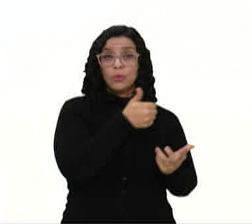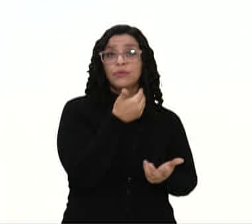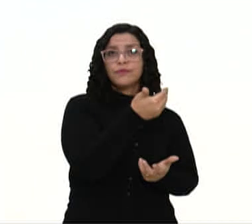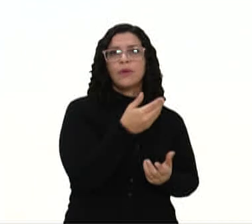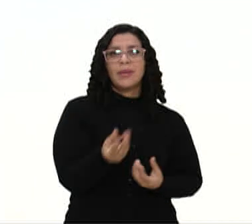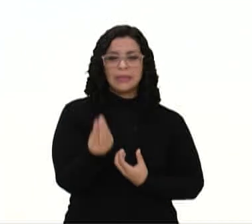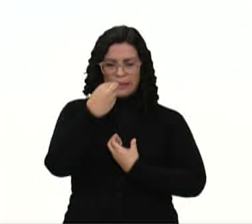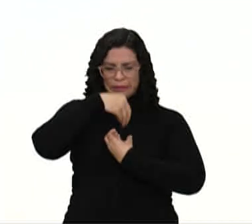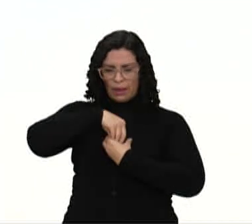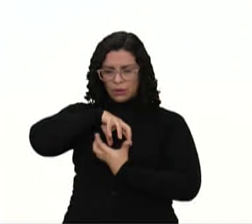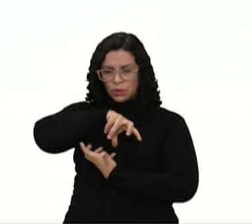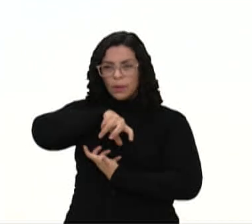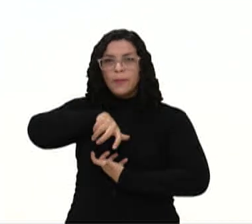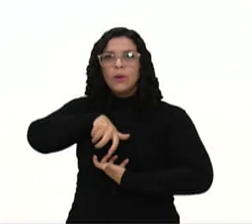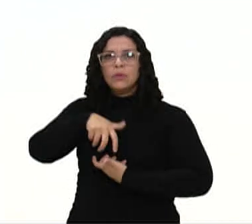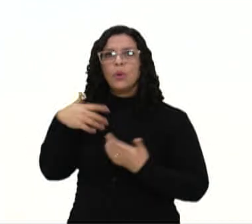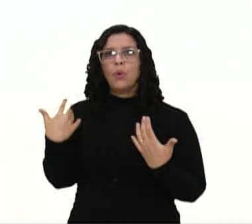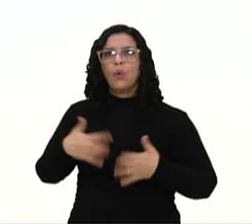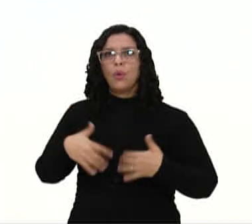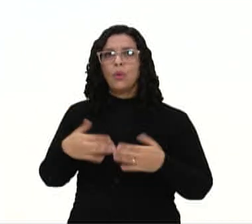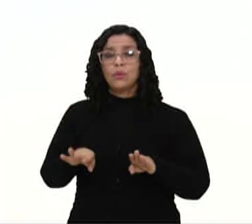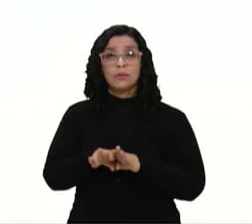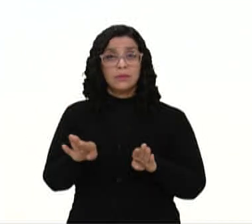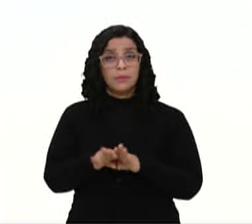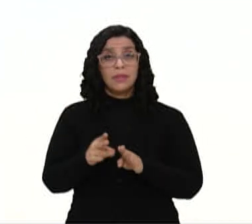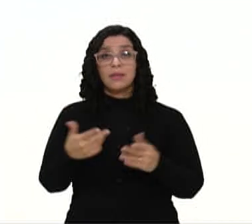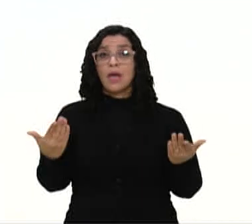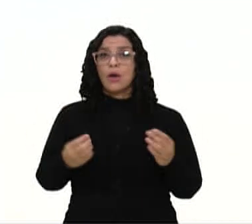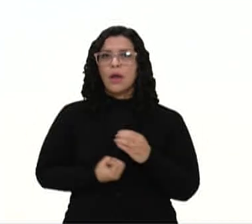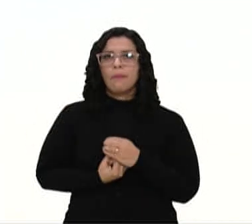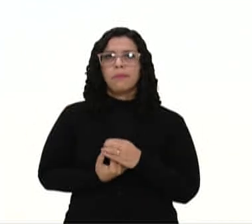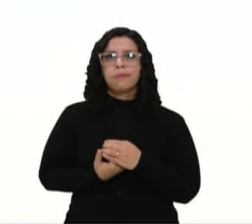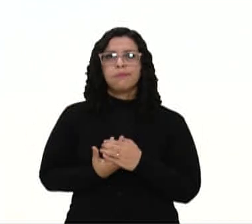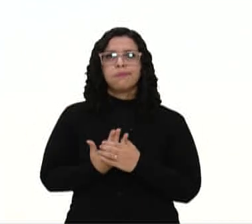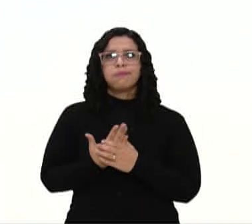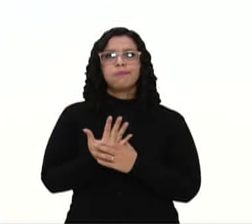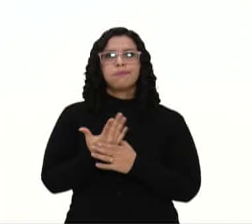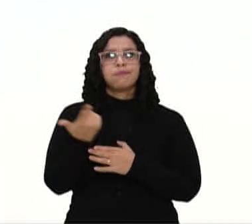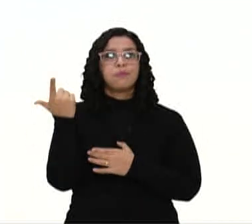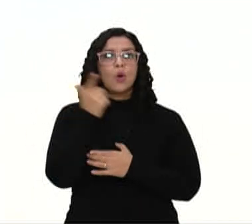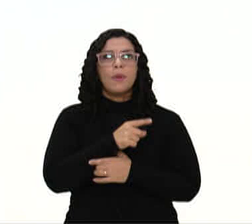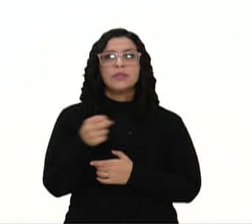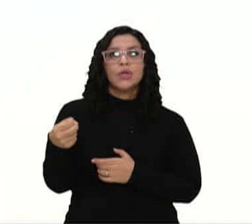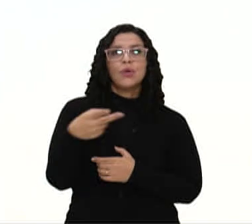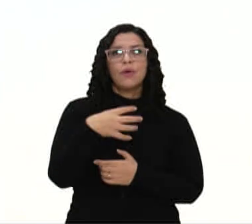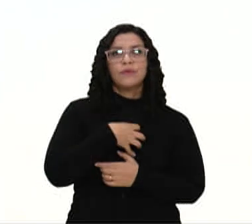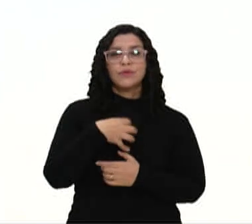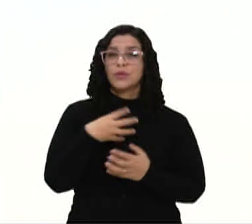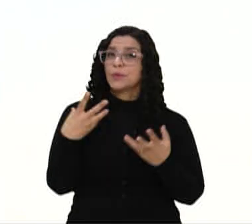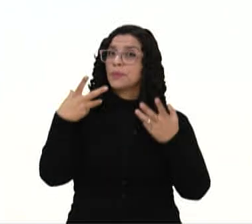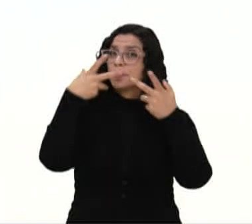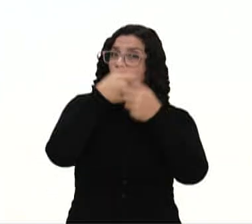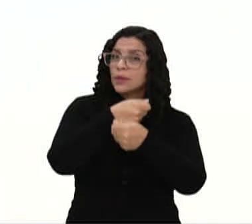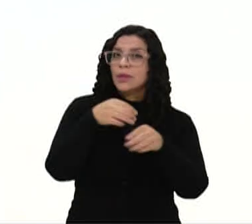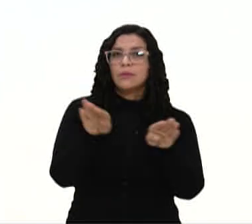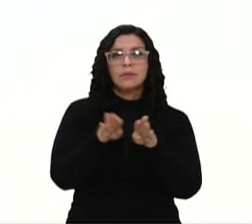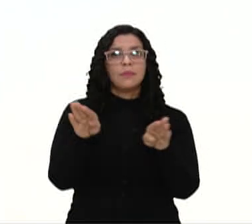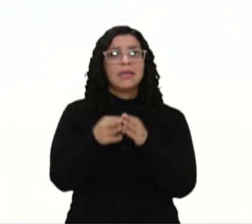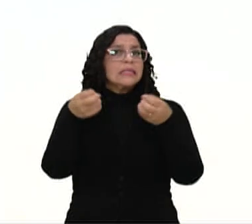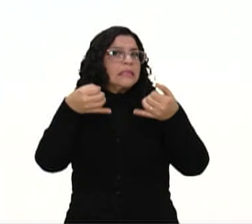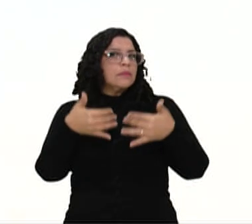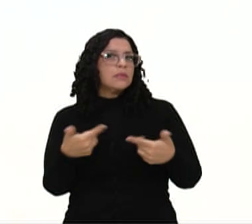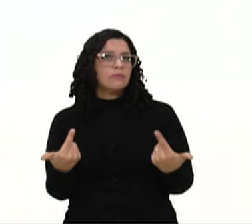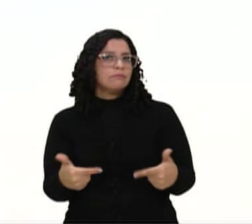exterior, como também o mundo interior, que tem vindo a florescer dentro de ti de forma tão bonita e